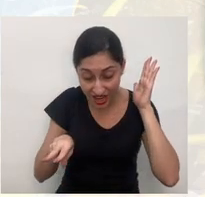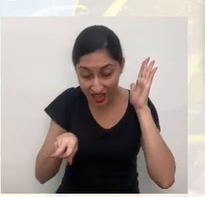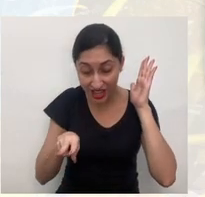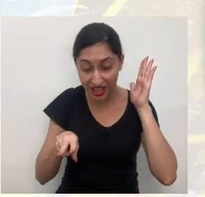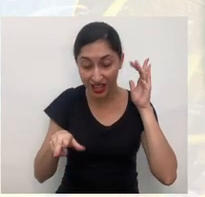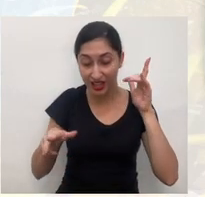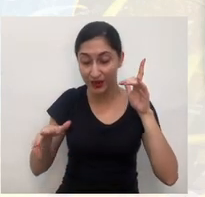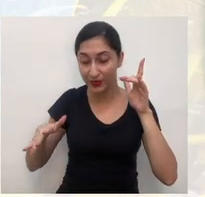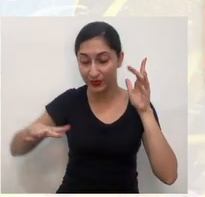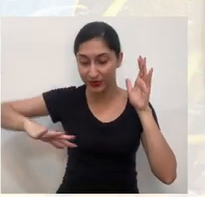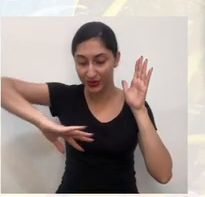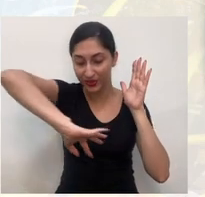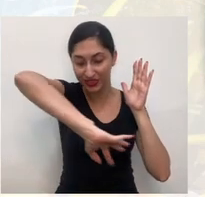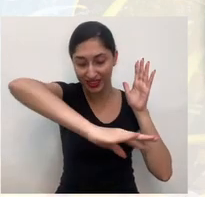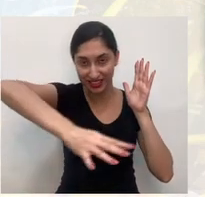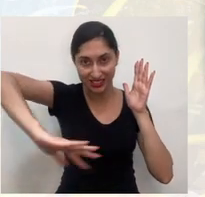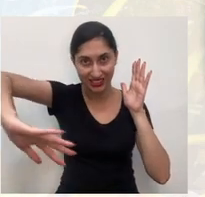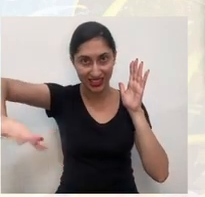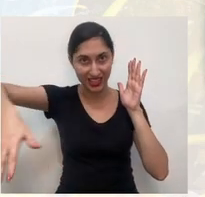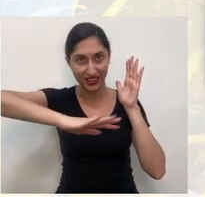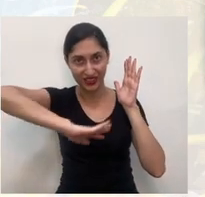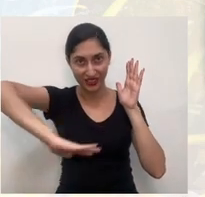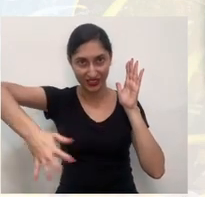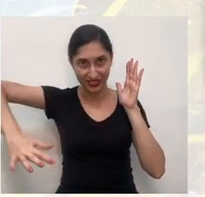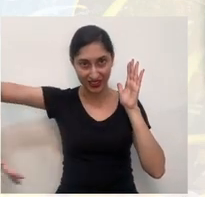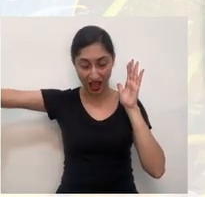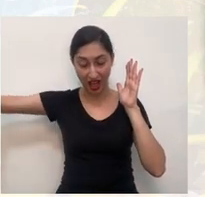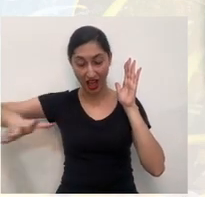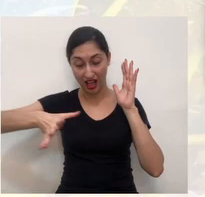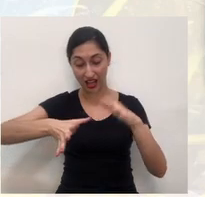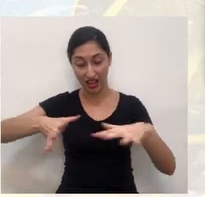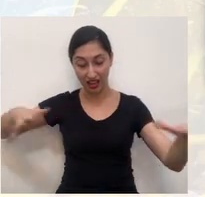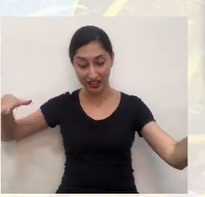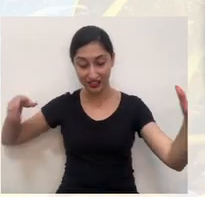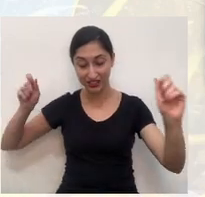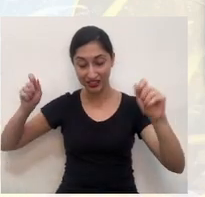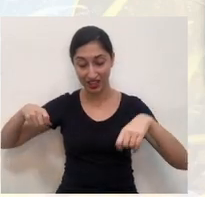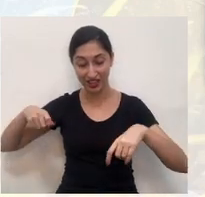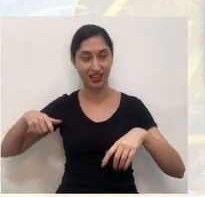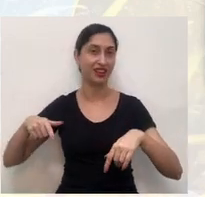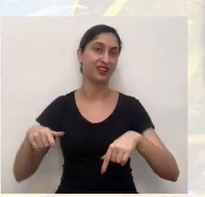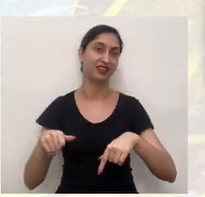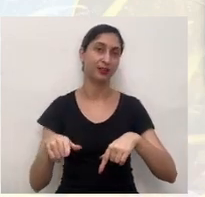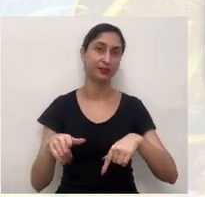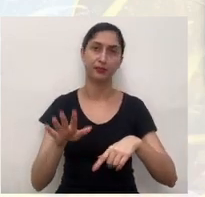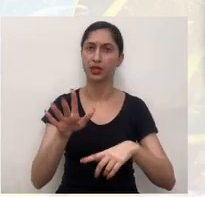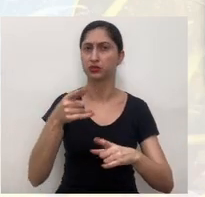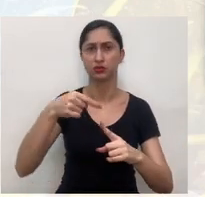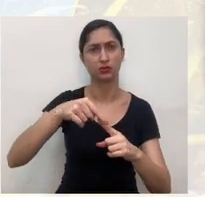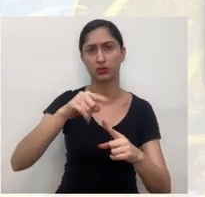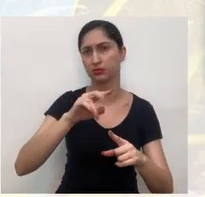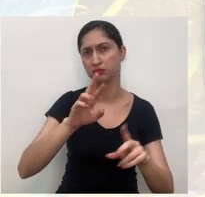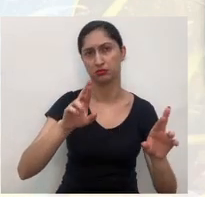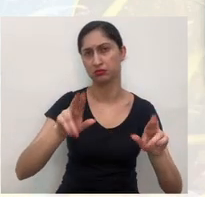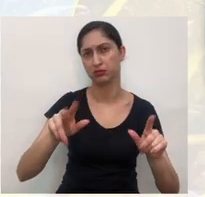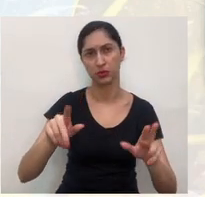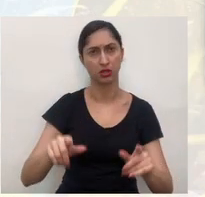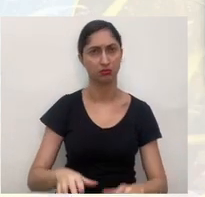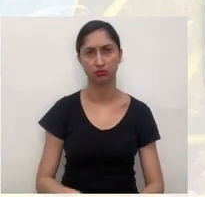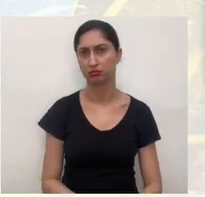calçadas em maior amplitude, melhor ainda, mas não era esse o objetivo do trabalho.